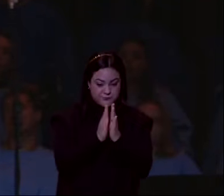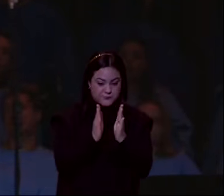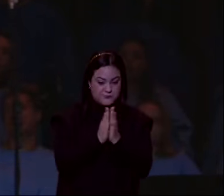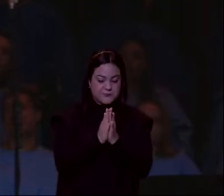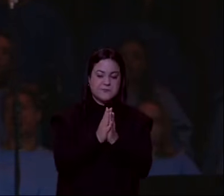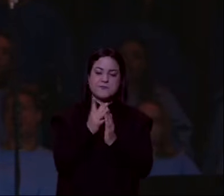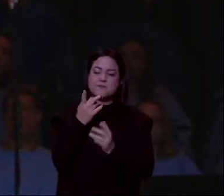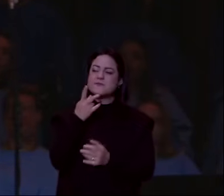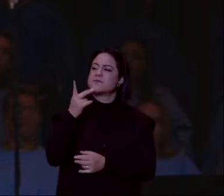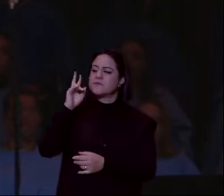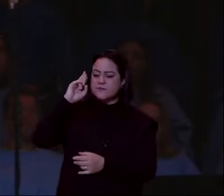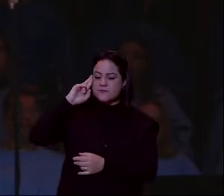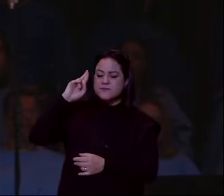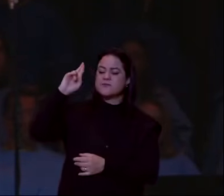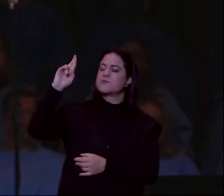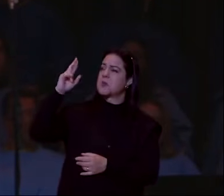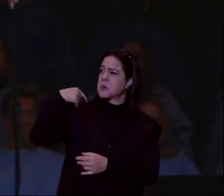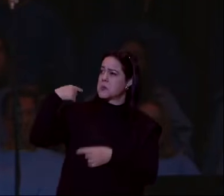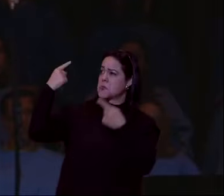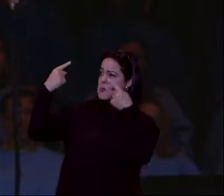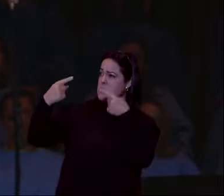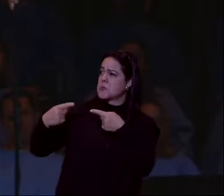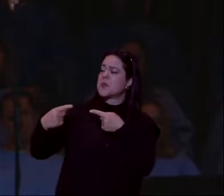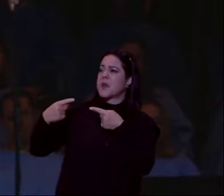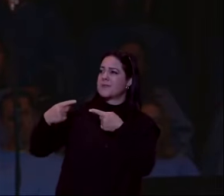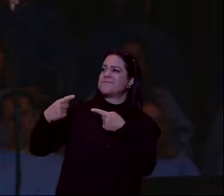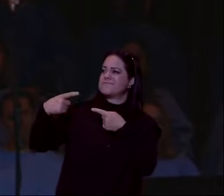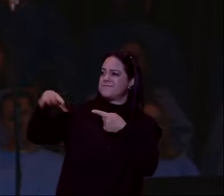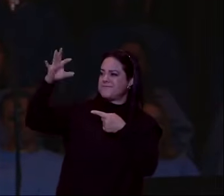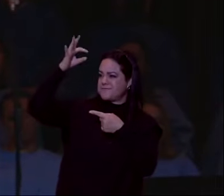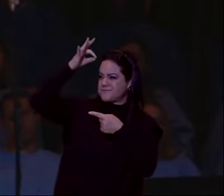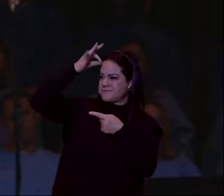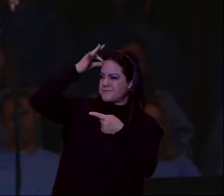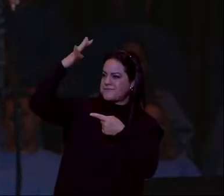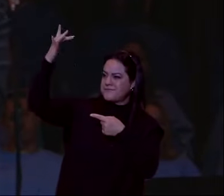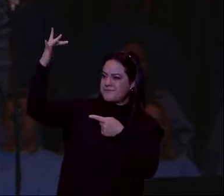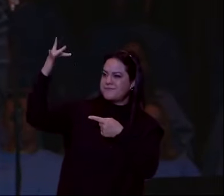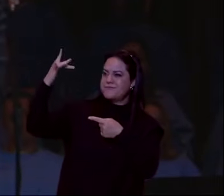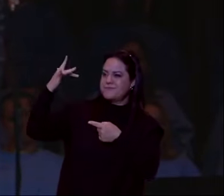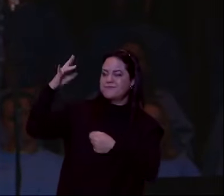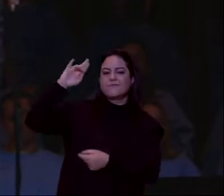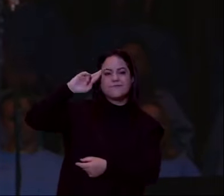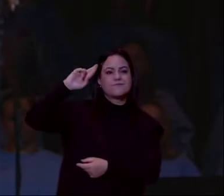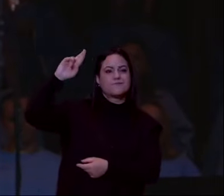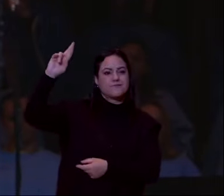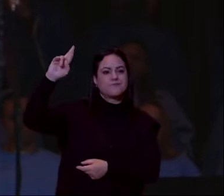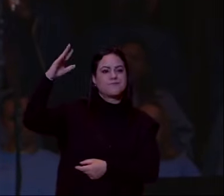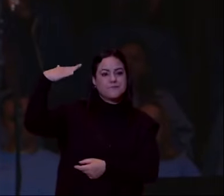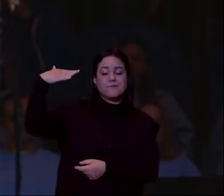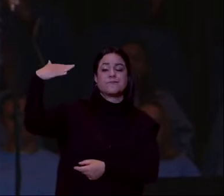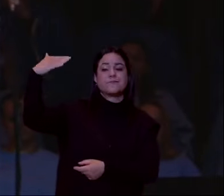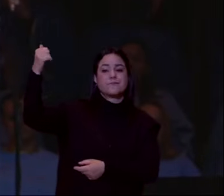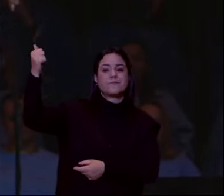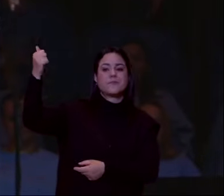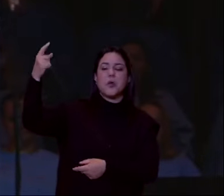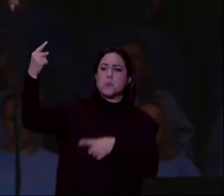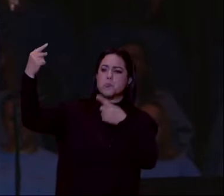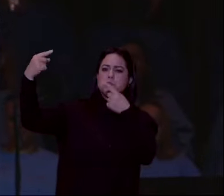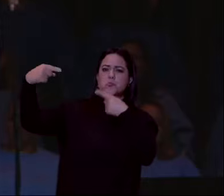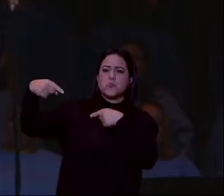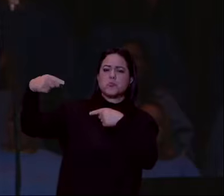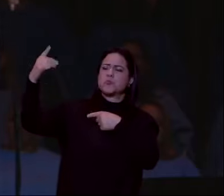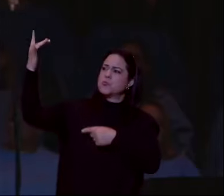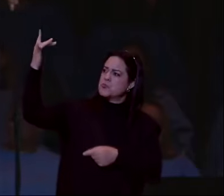tenho lutado contra a voz do teu Espírito, a direção do Senhor, o chamado do Senhor,